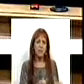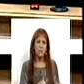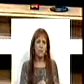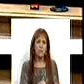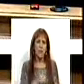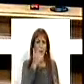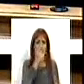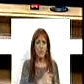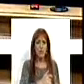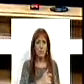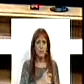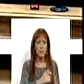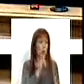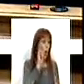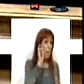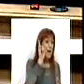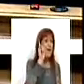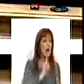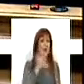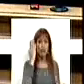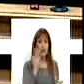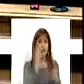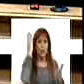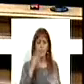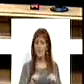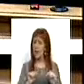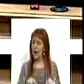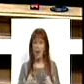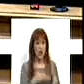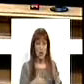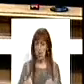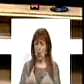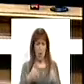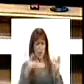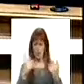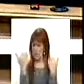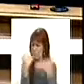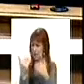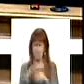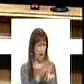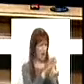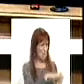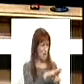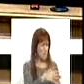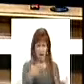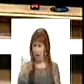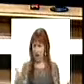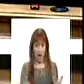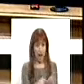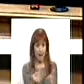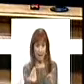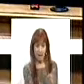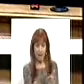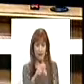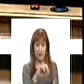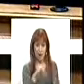constituídos por pessoas de sexo diferente. Estas orientações restritivas e discriminatórias da atual